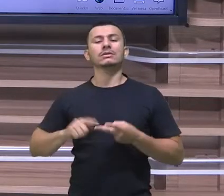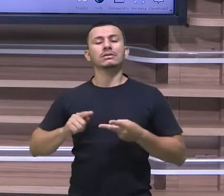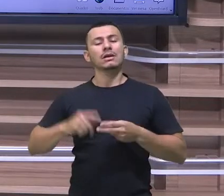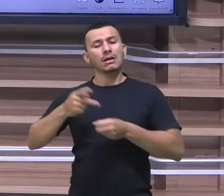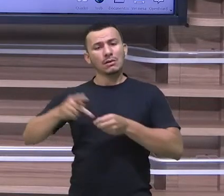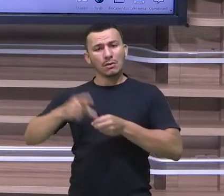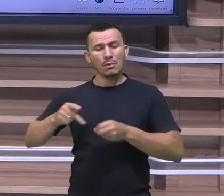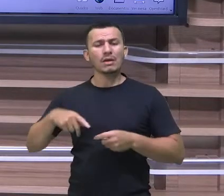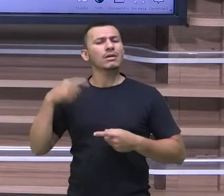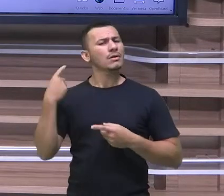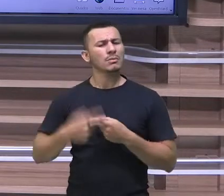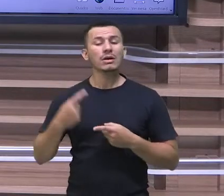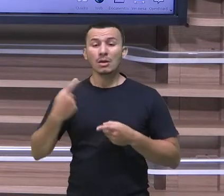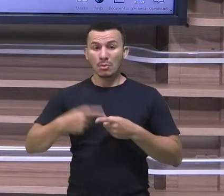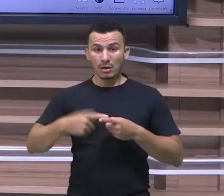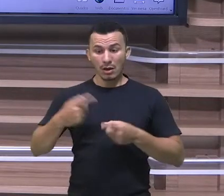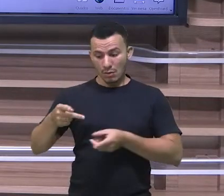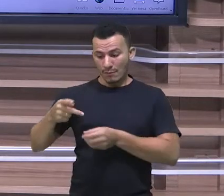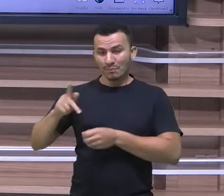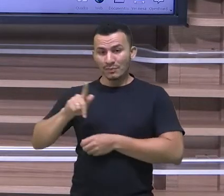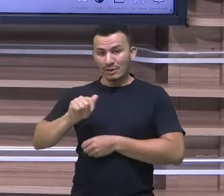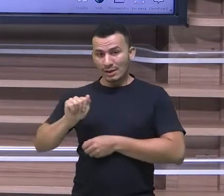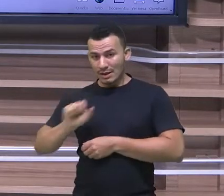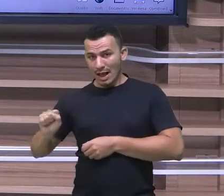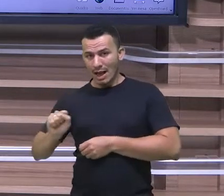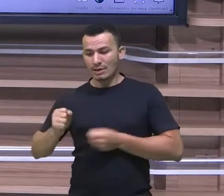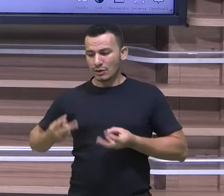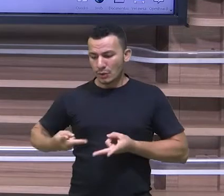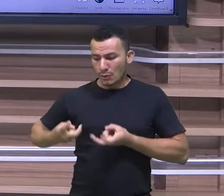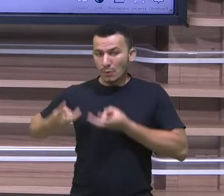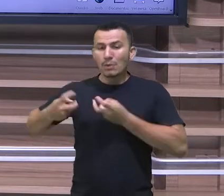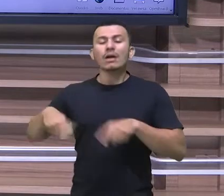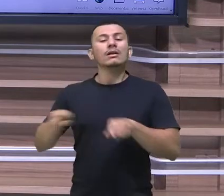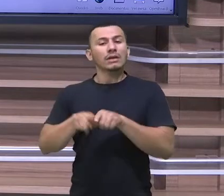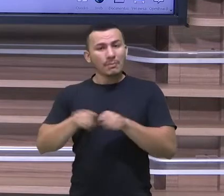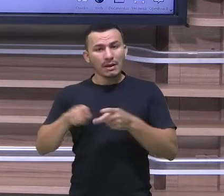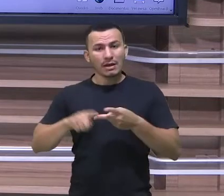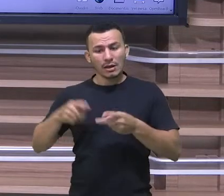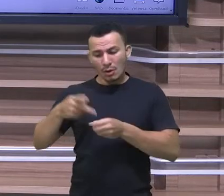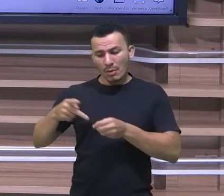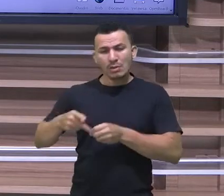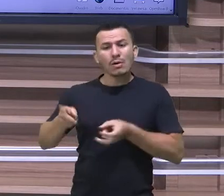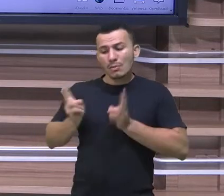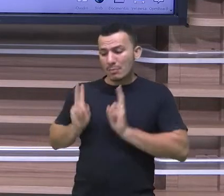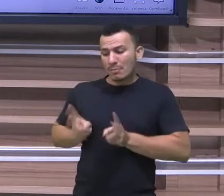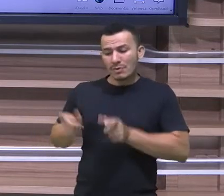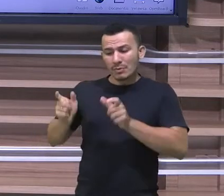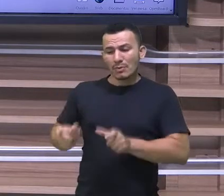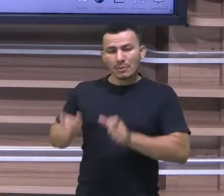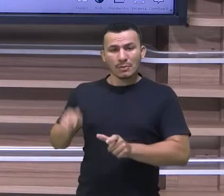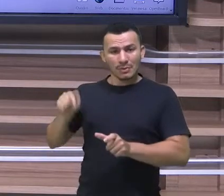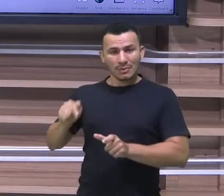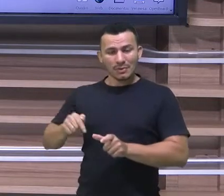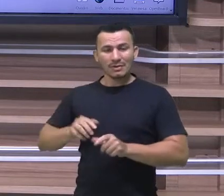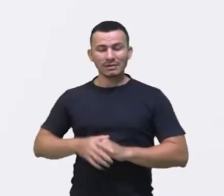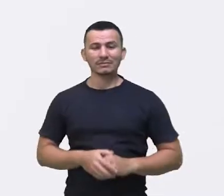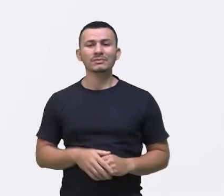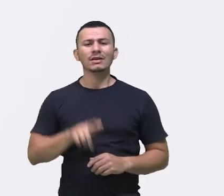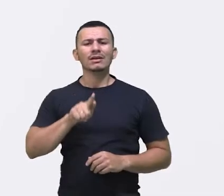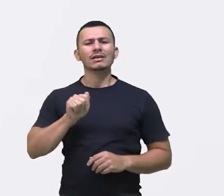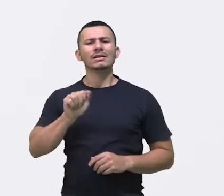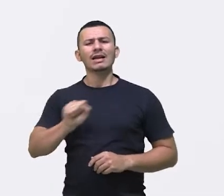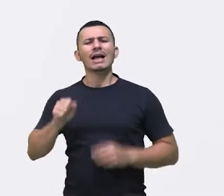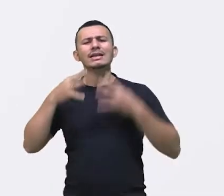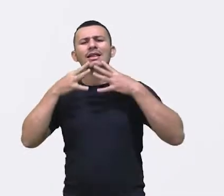gente retira o petróleo, também é retirado, é extraído o gás natural, que é o nosso próximo tema. Então, o gás